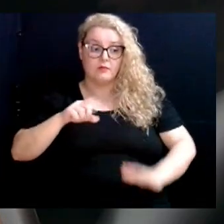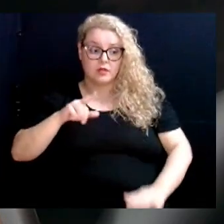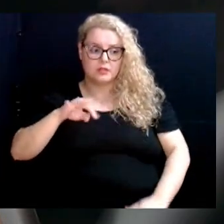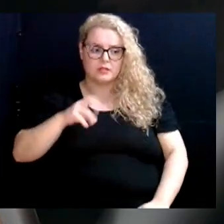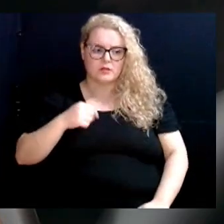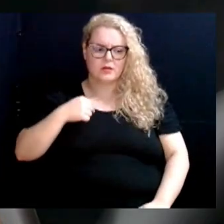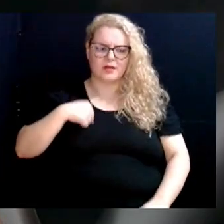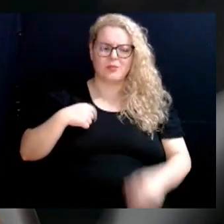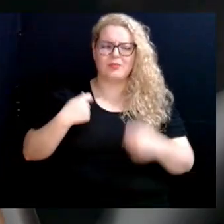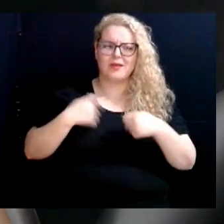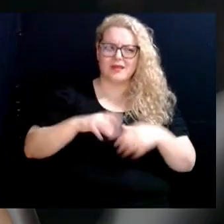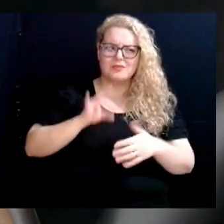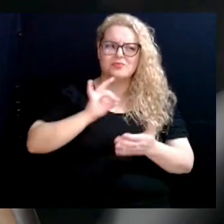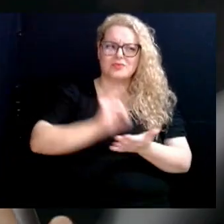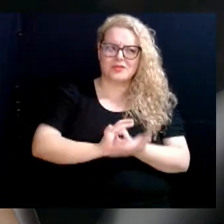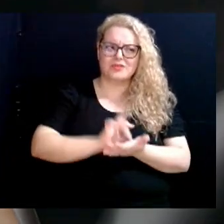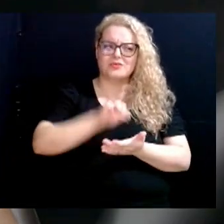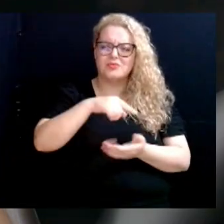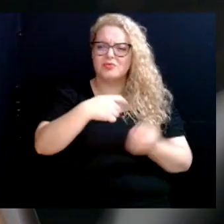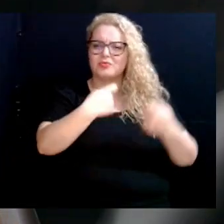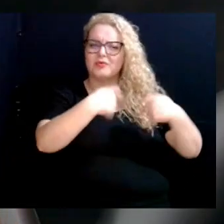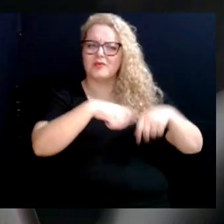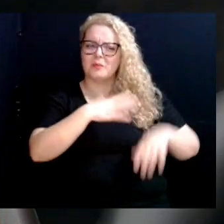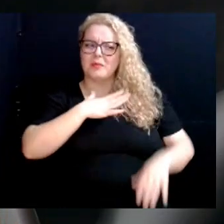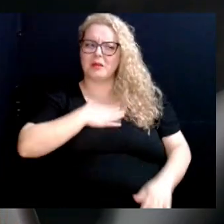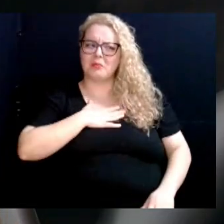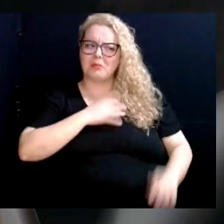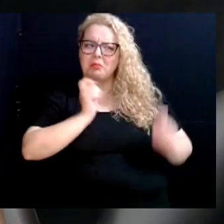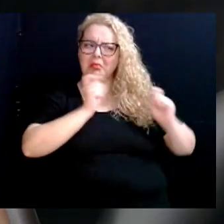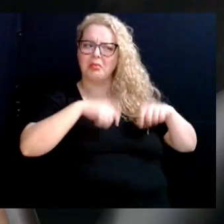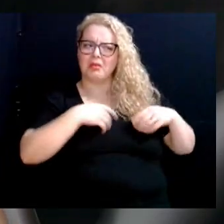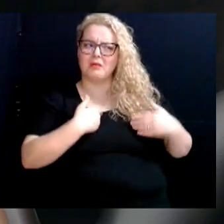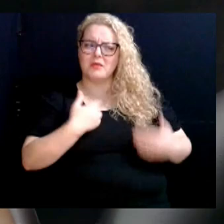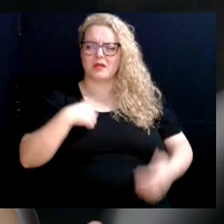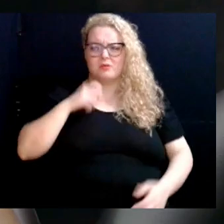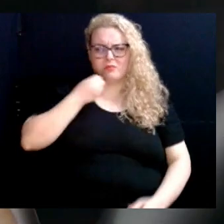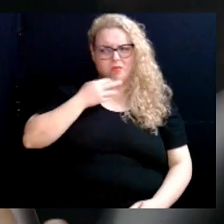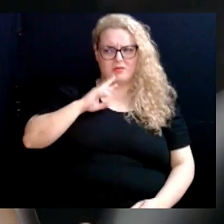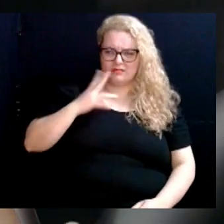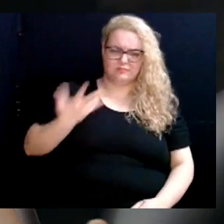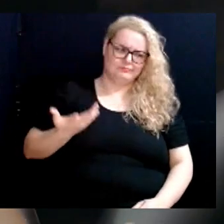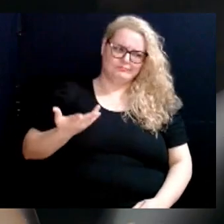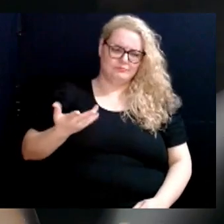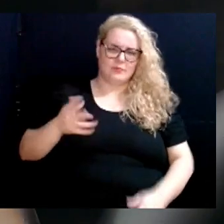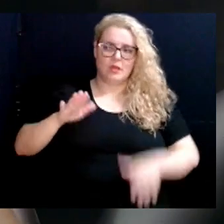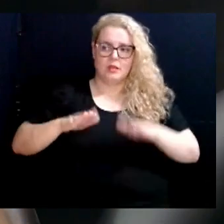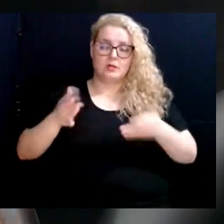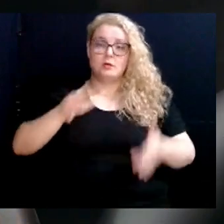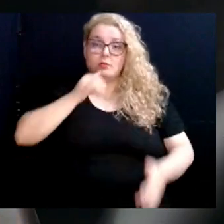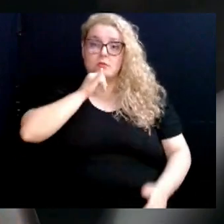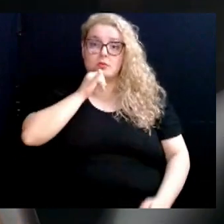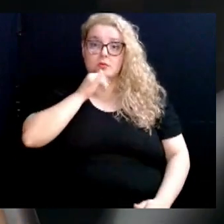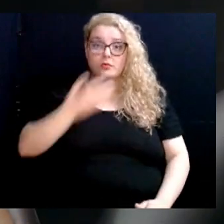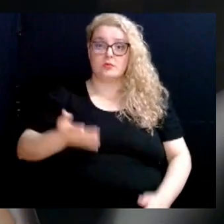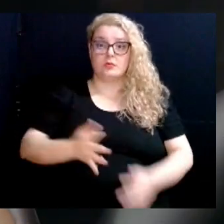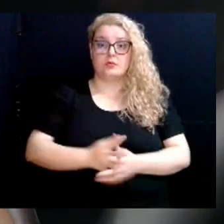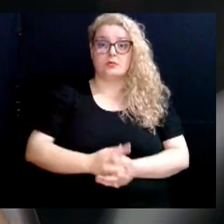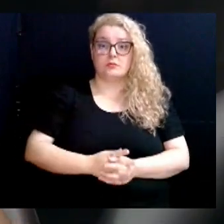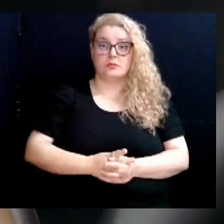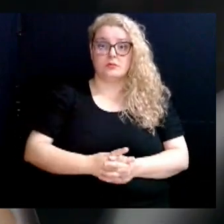preciso que o outro valide isso para que eu tenha um bom resultado? Muitas vezes, as pessoas que são, por exemplo, low profile, não